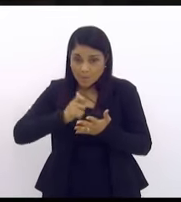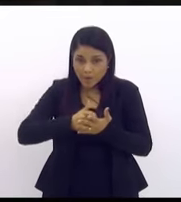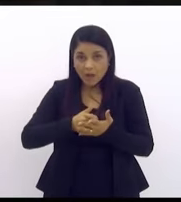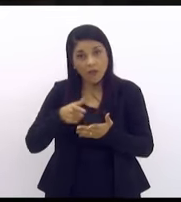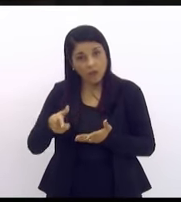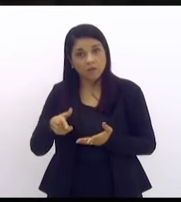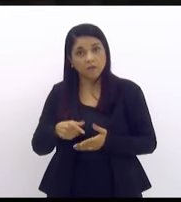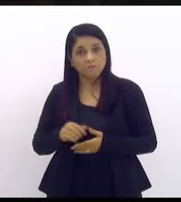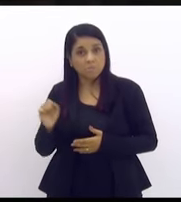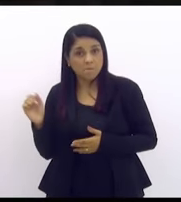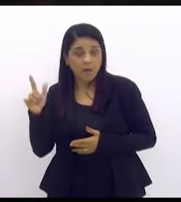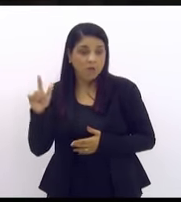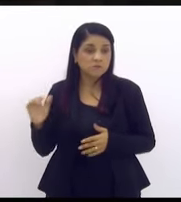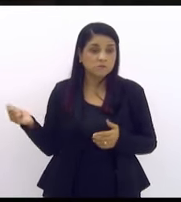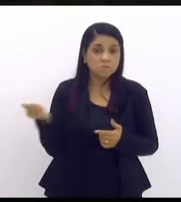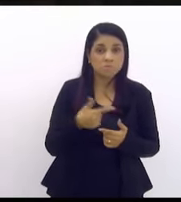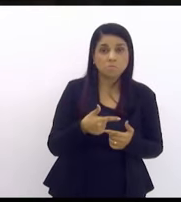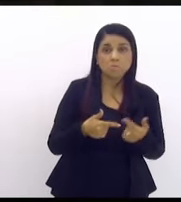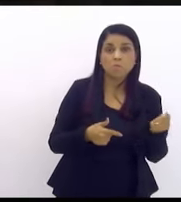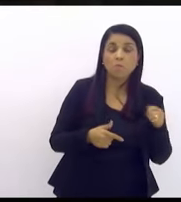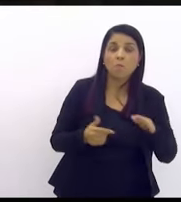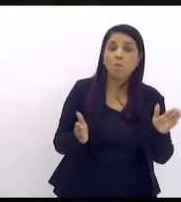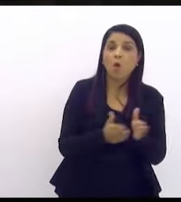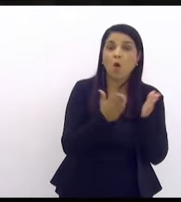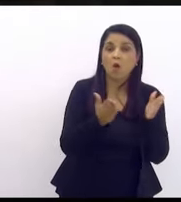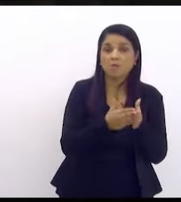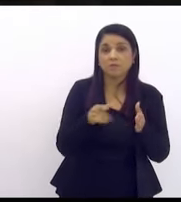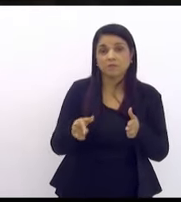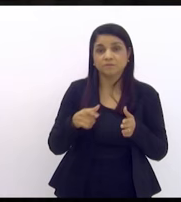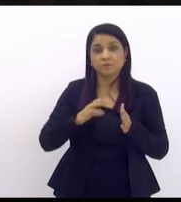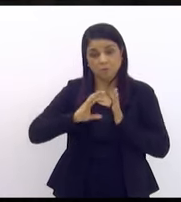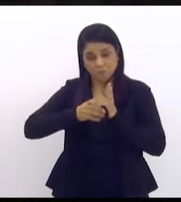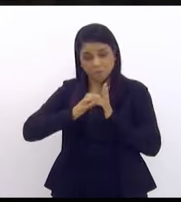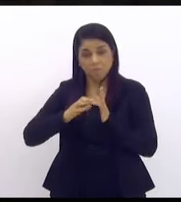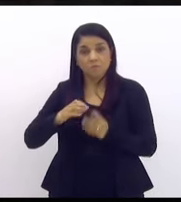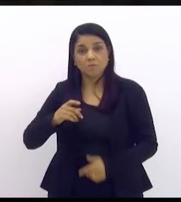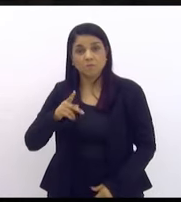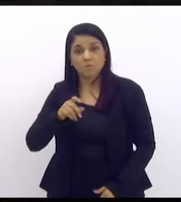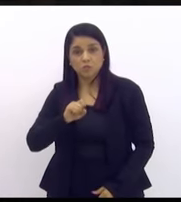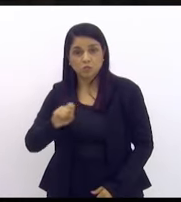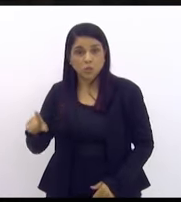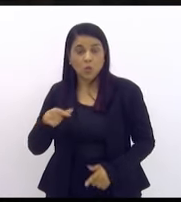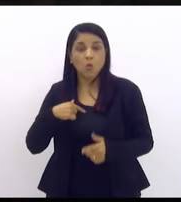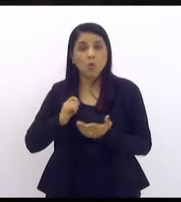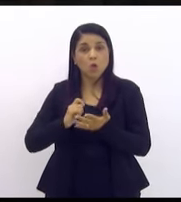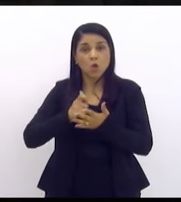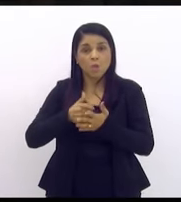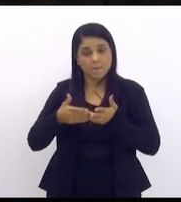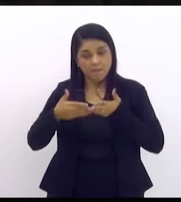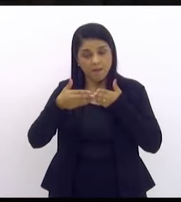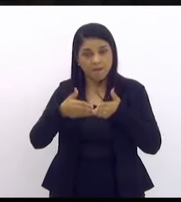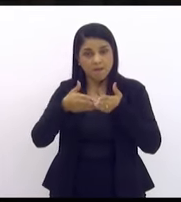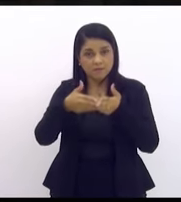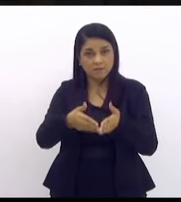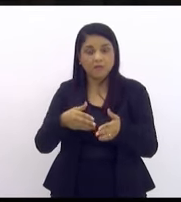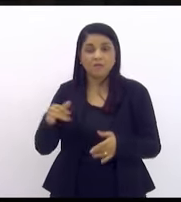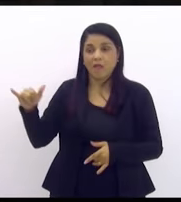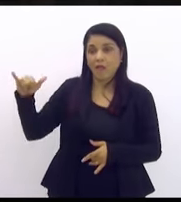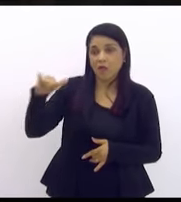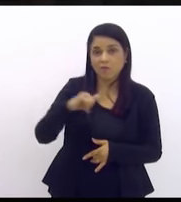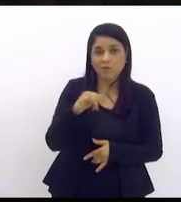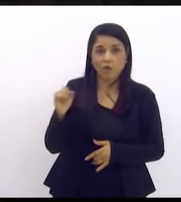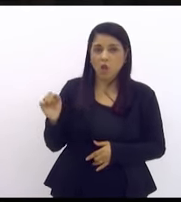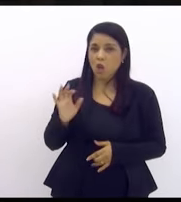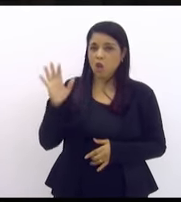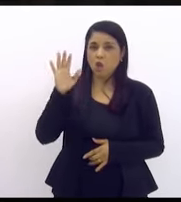É uma pauta histórica do PSOL cobrar de embarcações e aeronaves de luxo, jatinho,